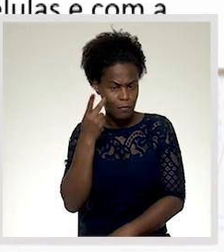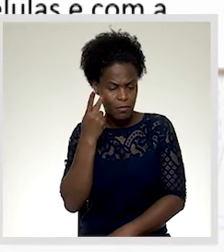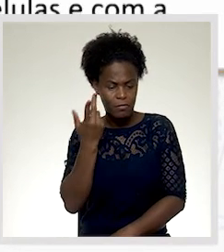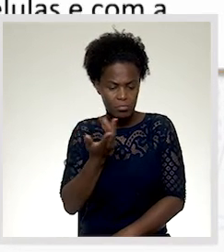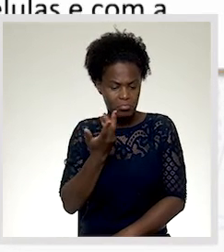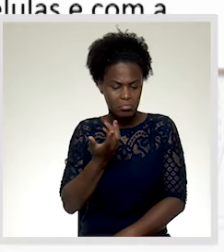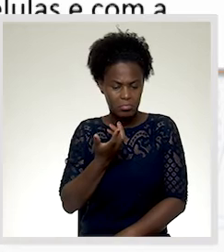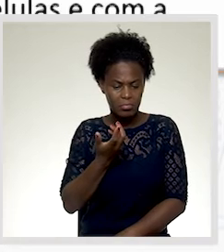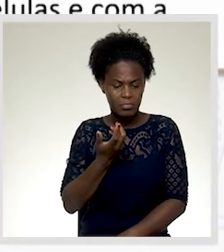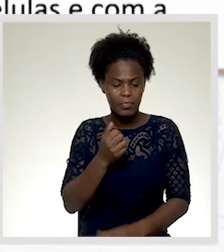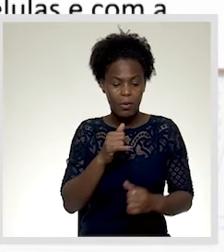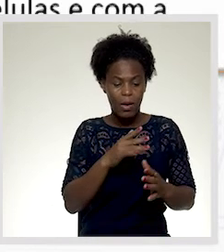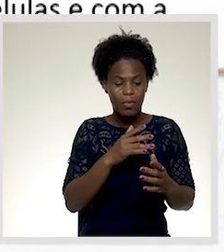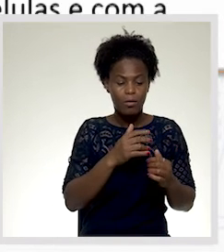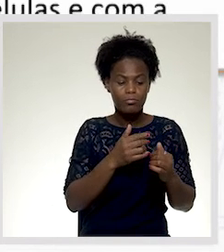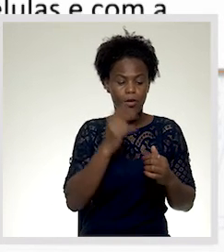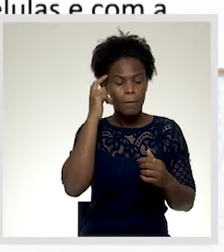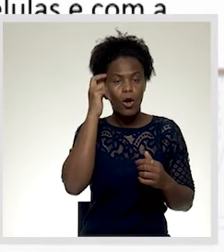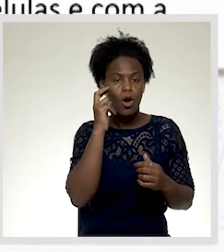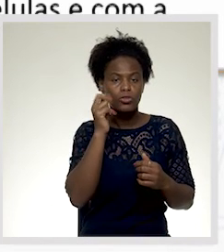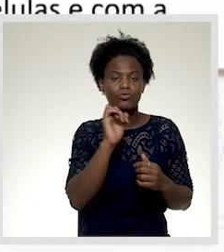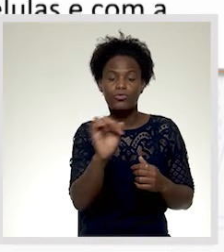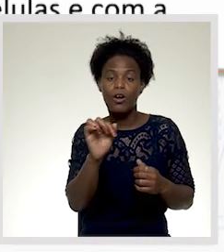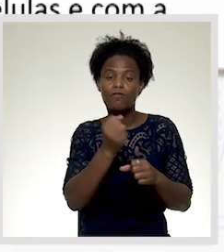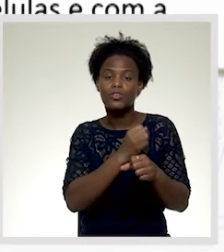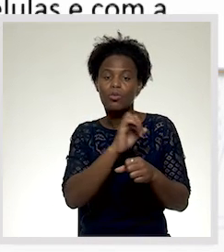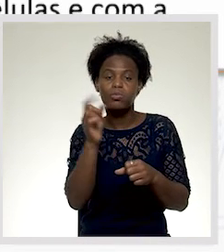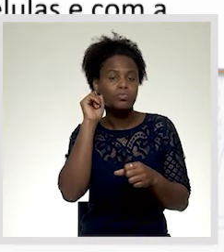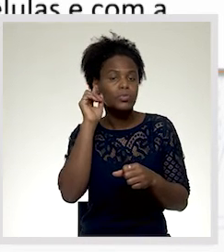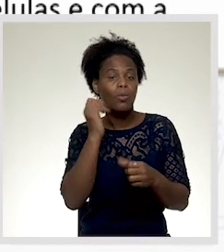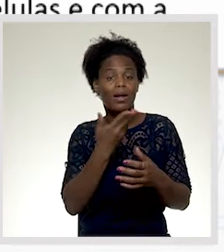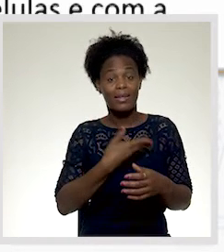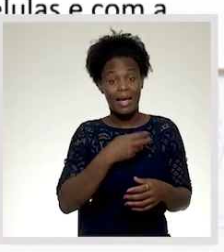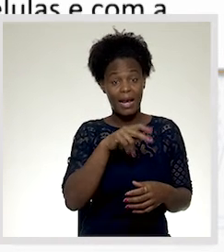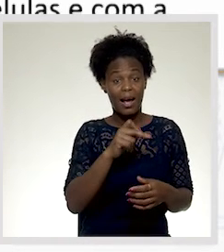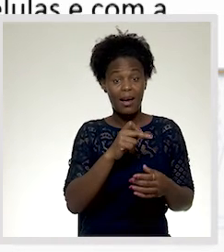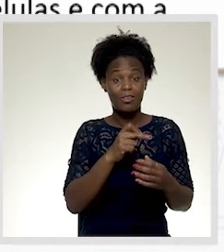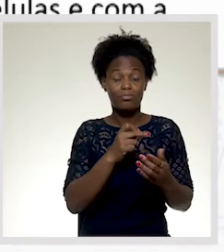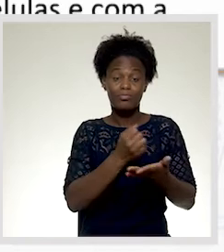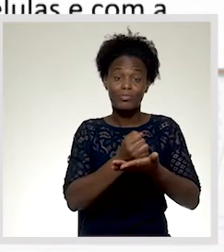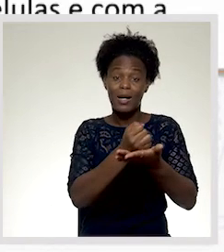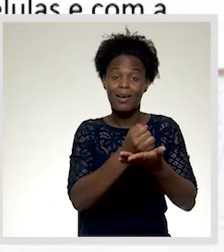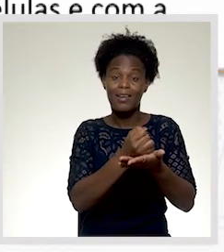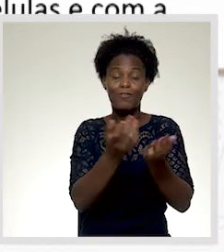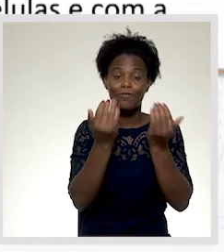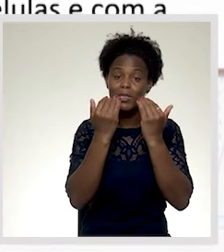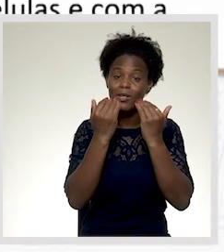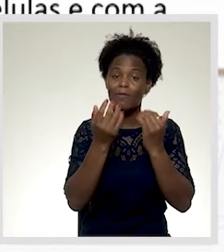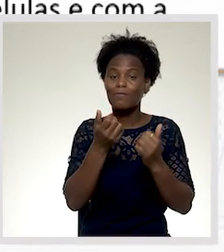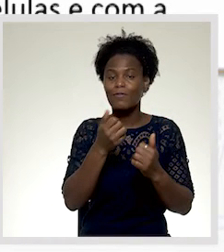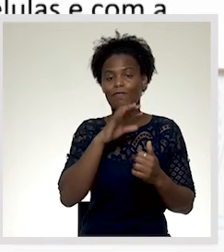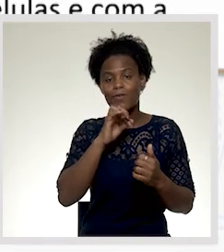os seres vivos. Quanto ao papel biológico ou a sua função, como vocês já sabem, o DNA é o suporte da